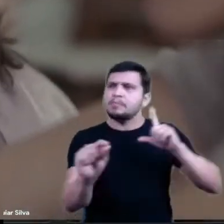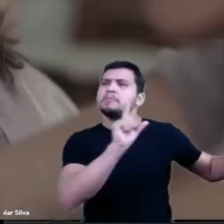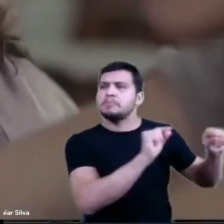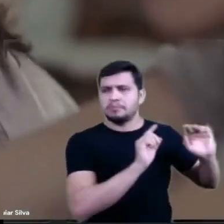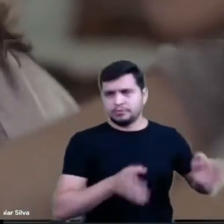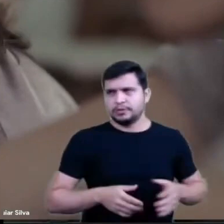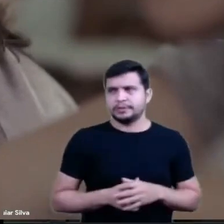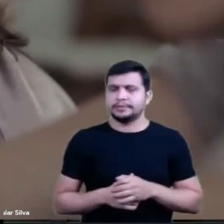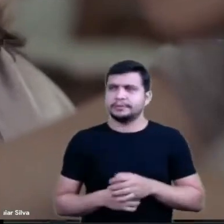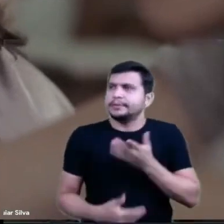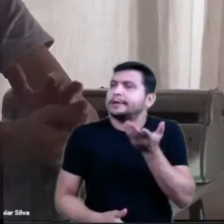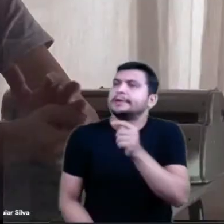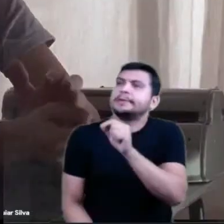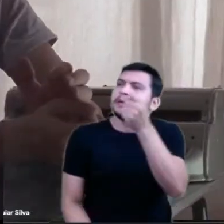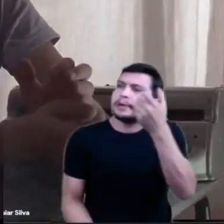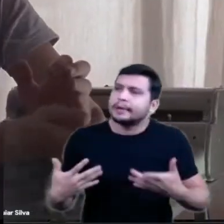E aí, Léo?